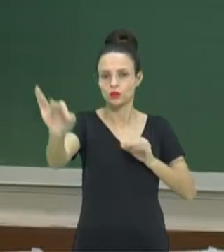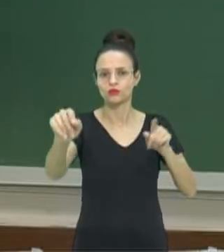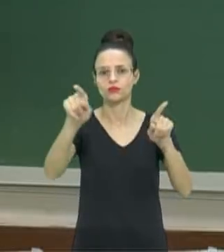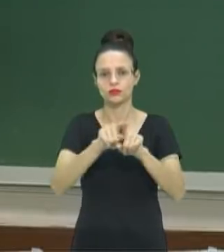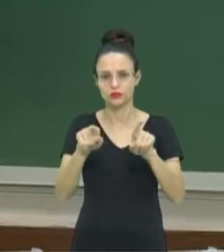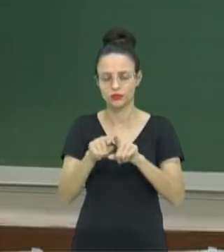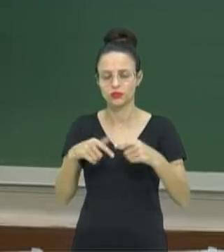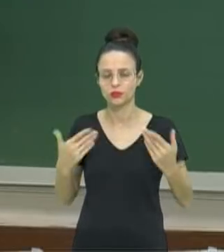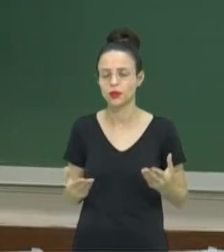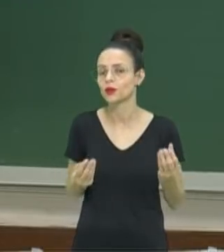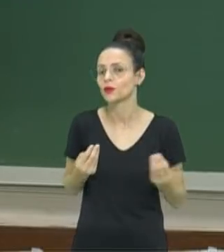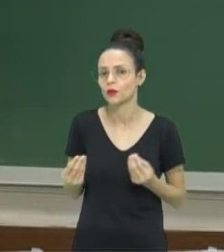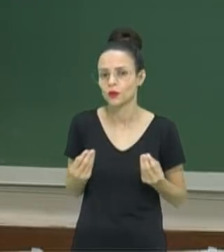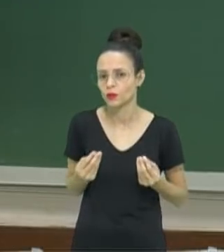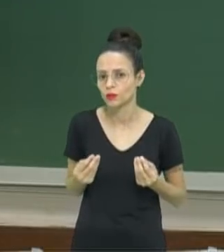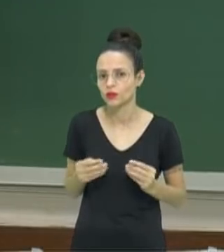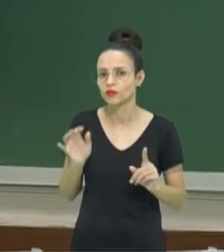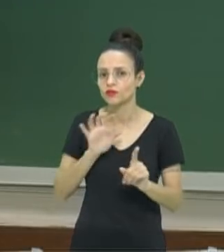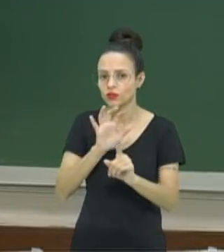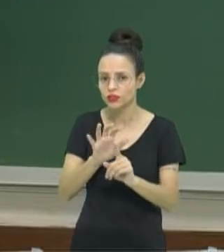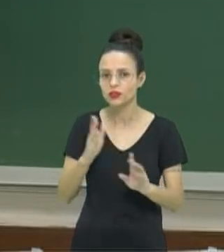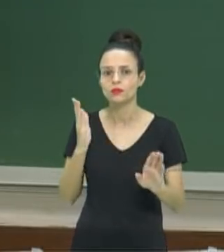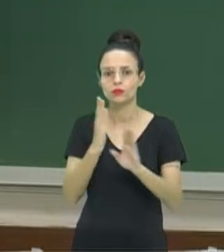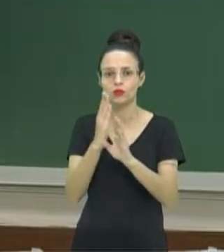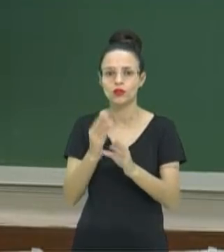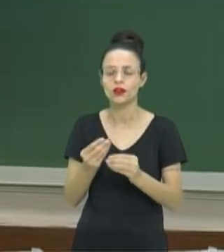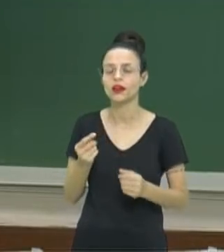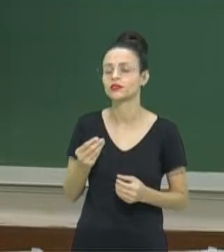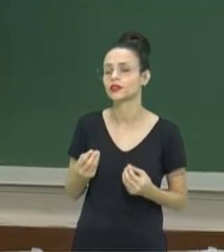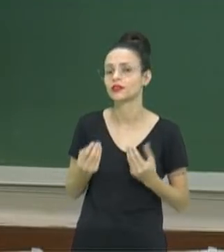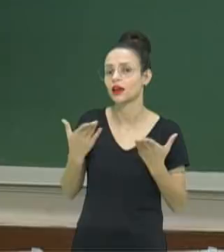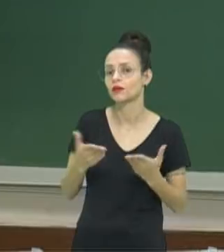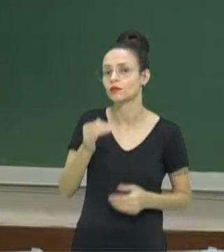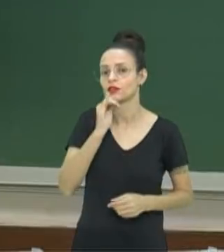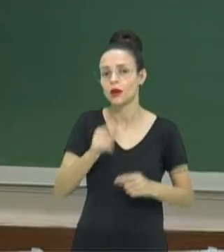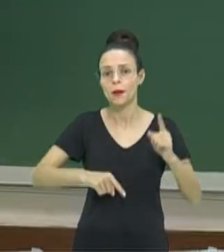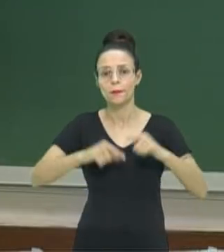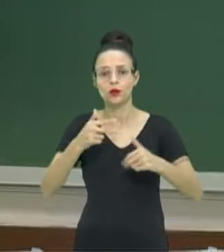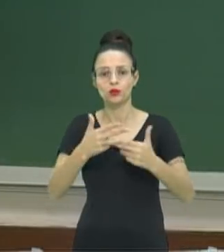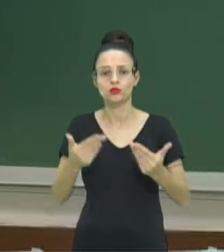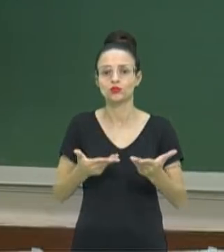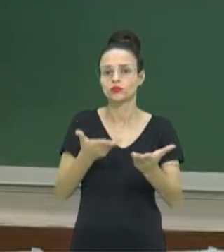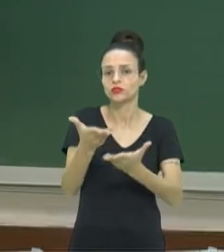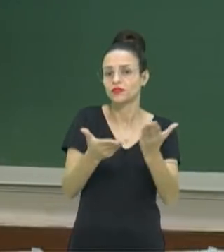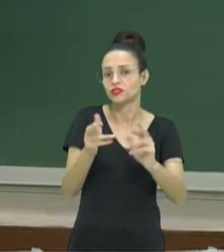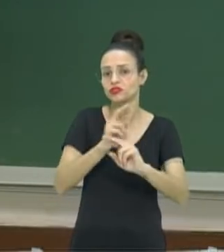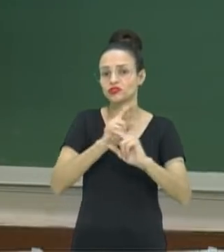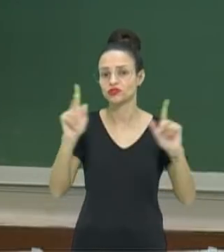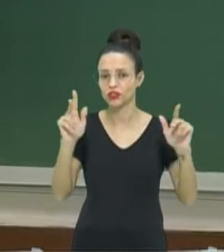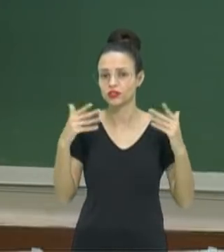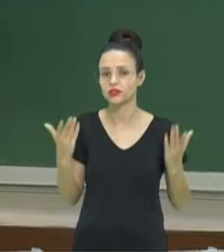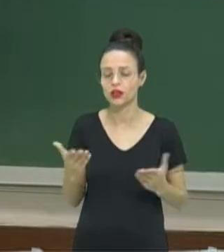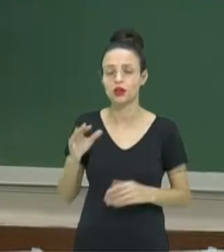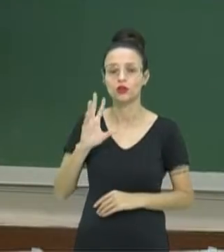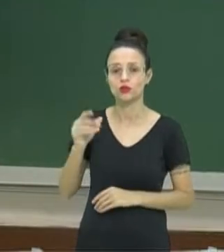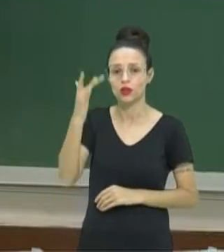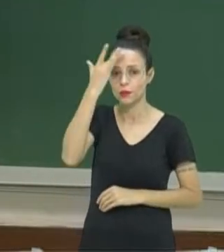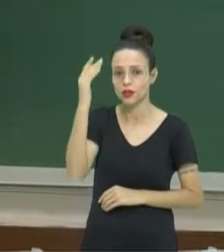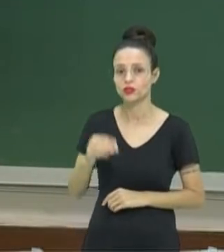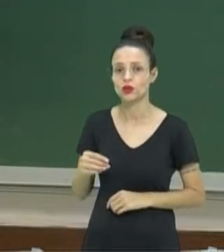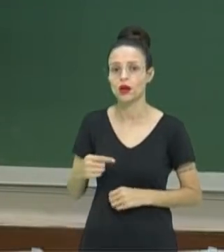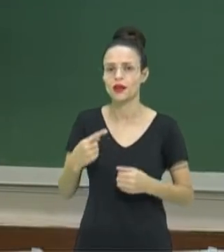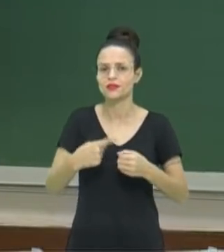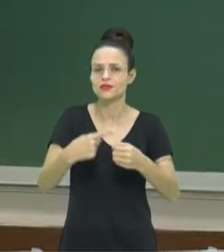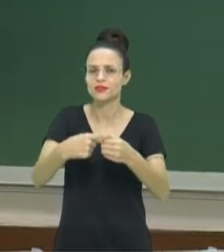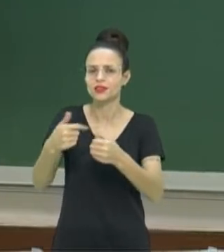mais. De que forma essa influência? Através da oferta, por exemplo, de produtos e serviços diferenciados. Aí todo mundo que mora nas